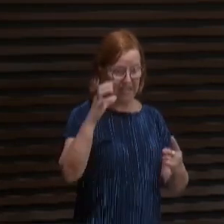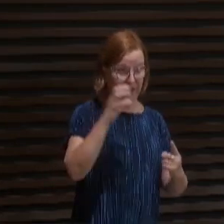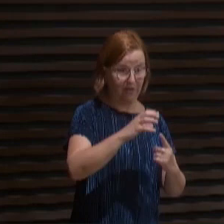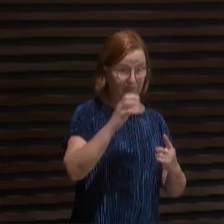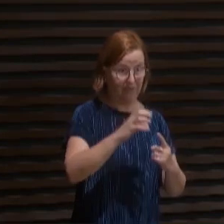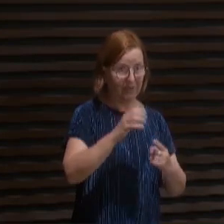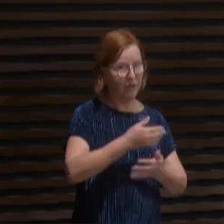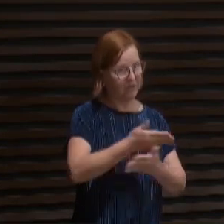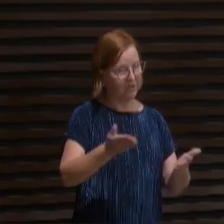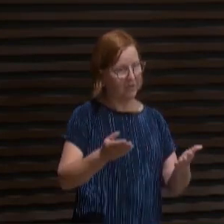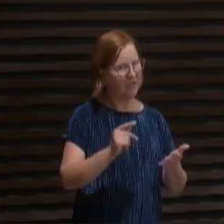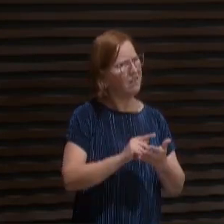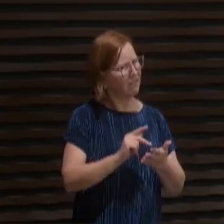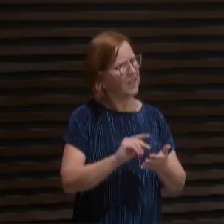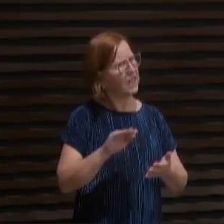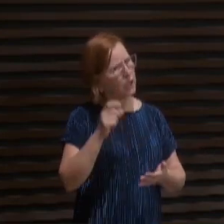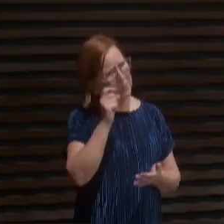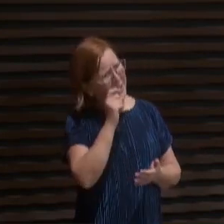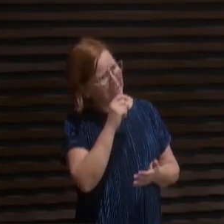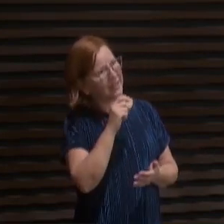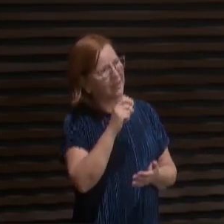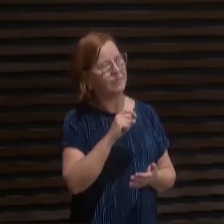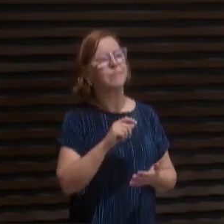vocês. É verdade ou é mentira, Terta?